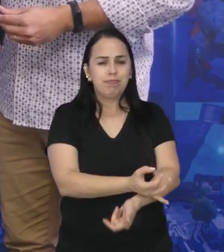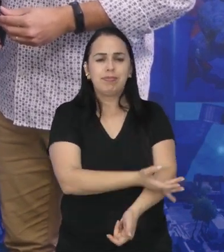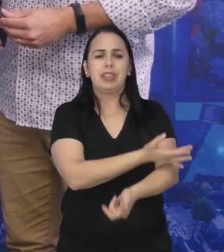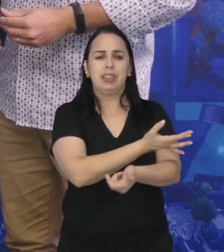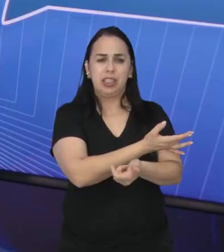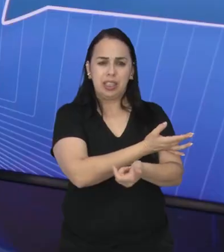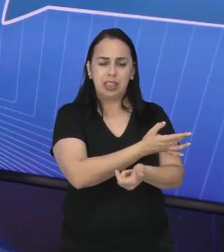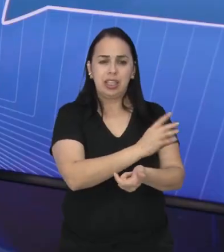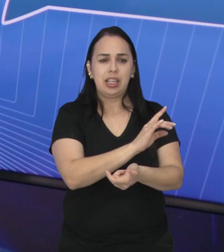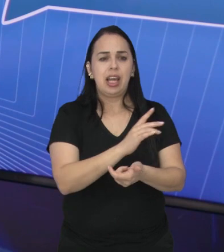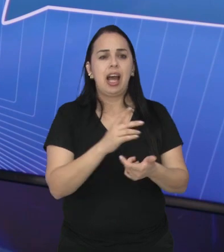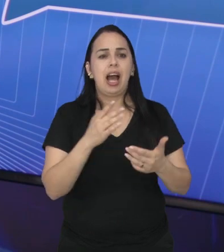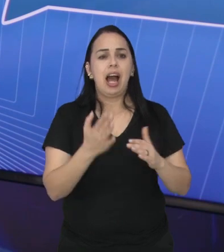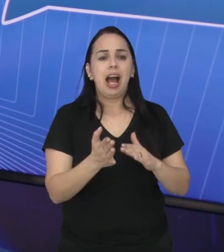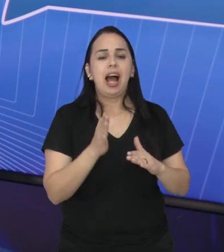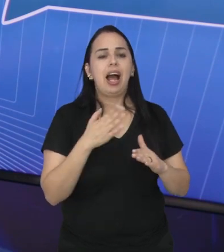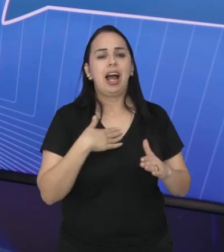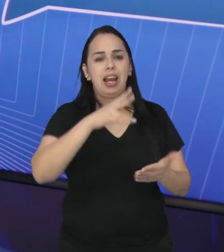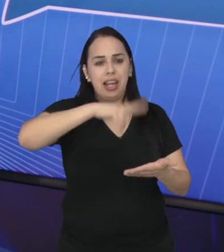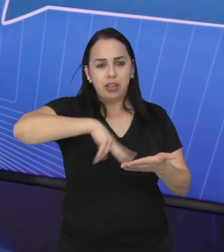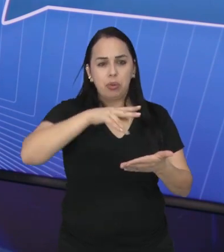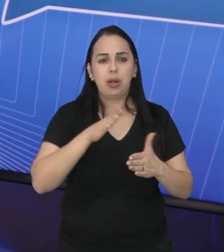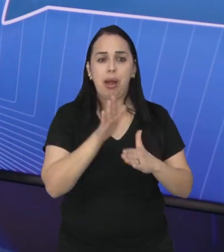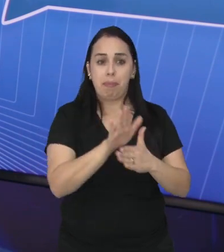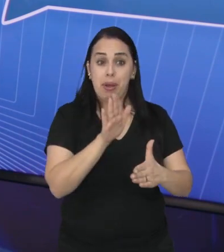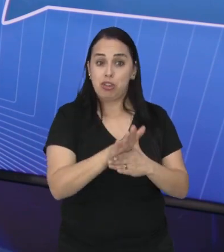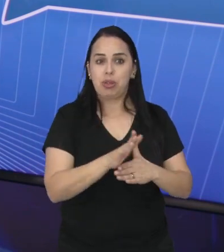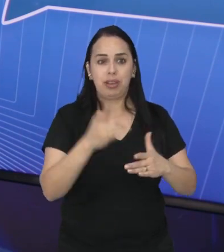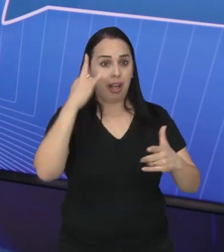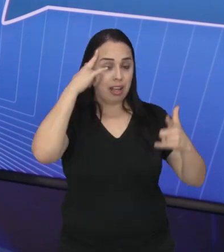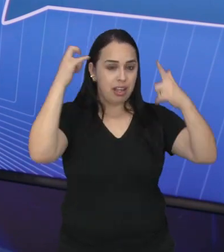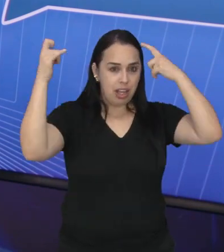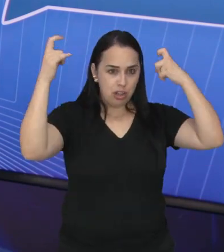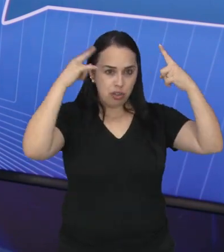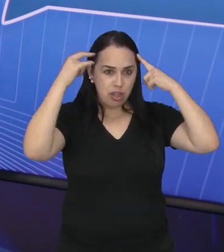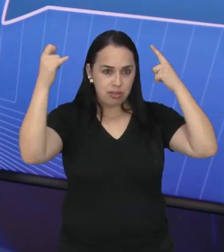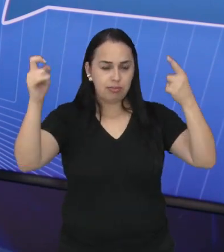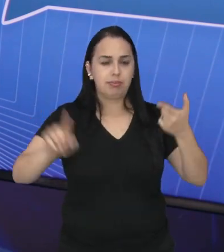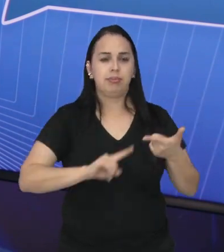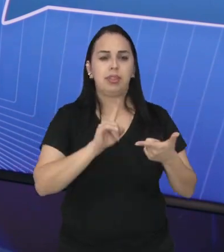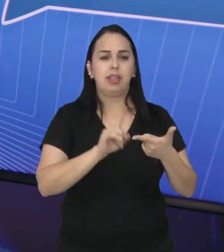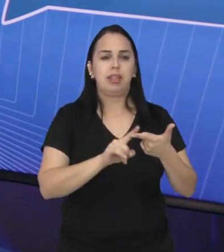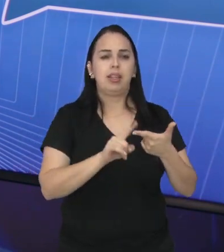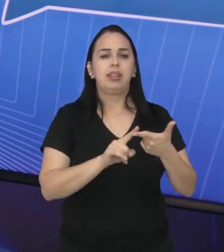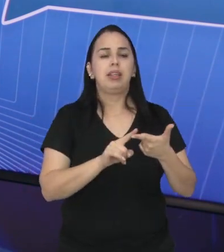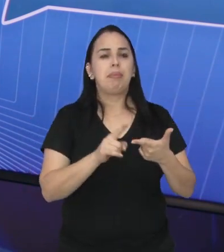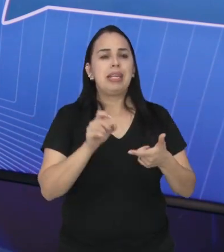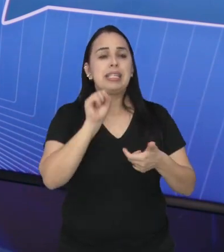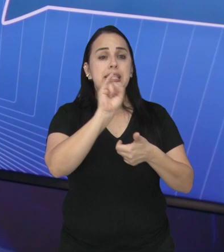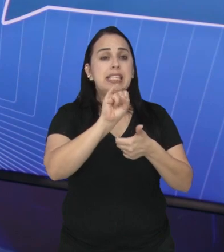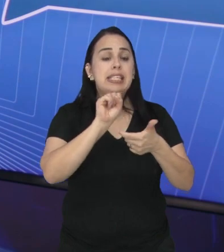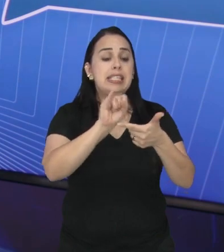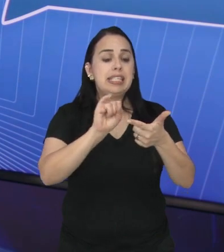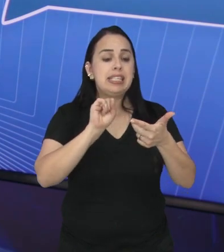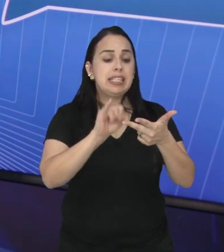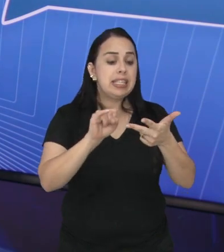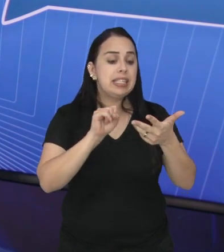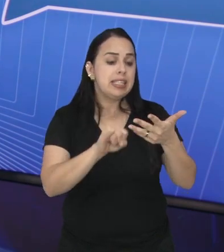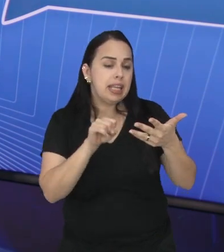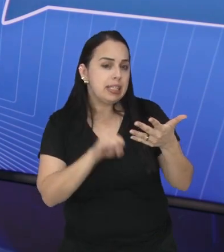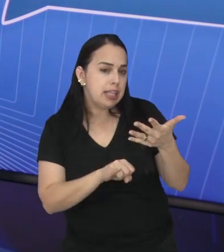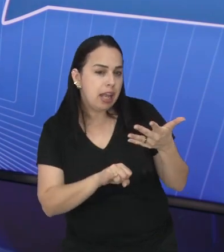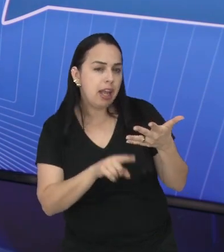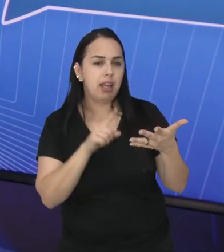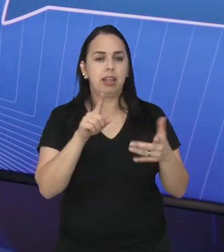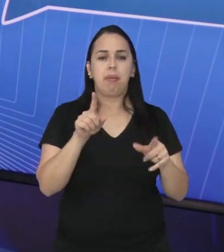da criança, a leitura trabalha com criatividade, né, com formulação de hipóteses,